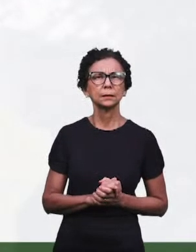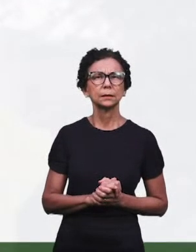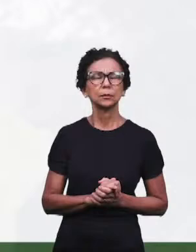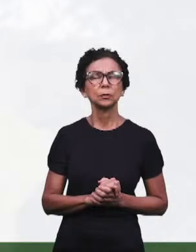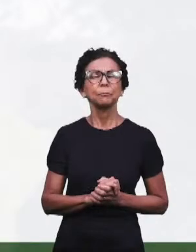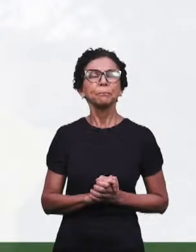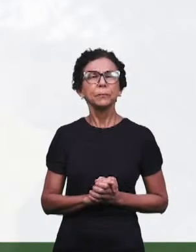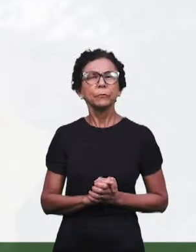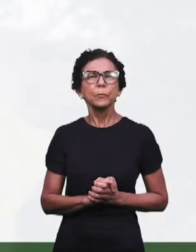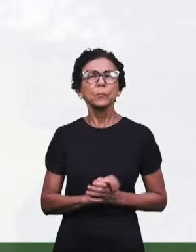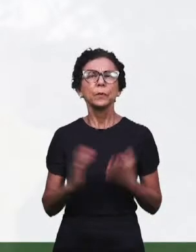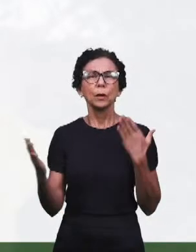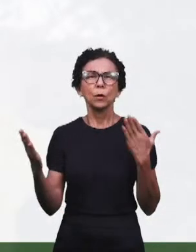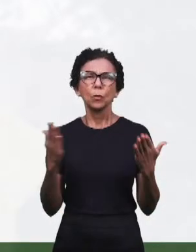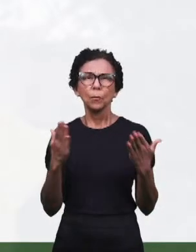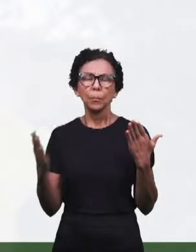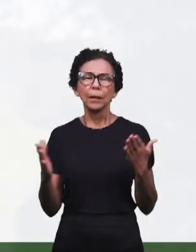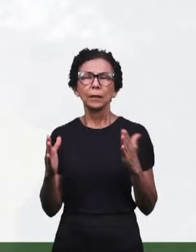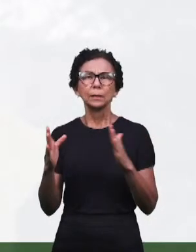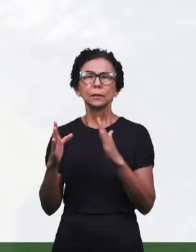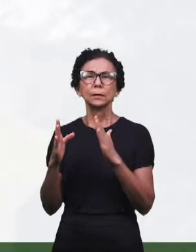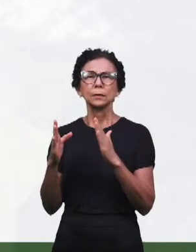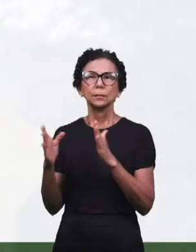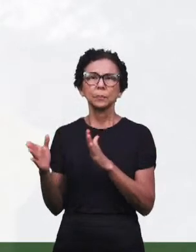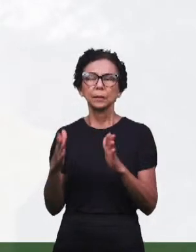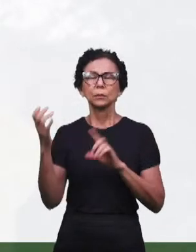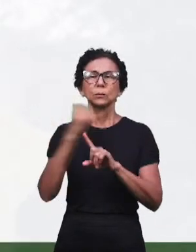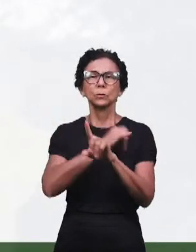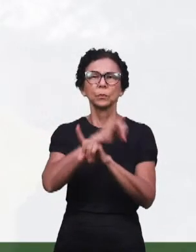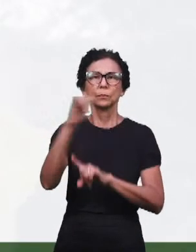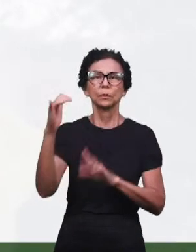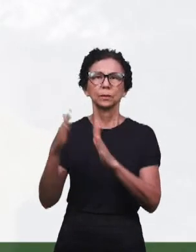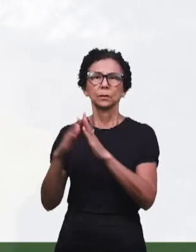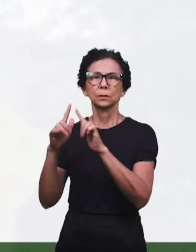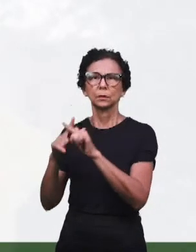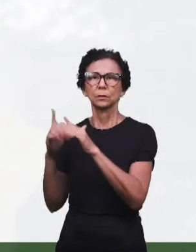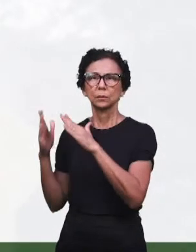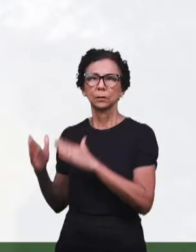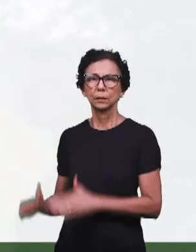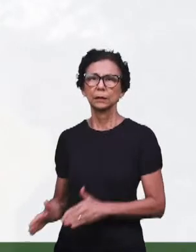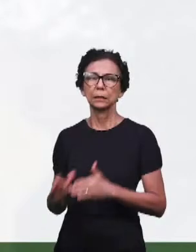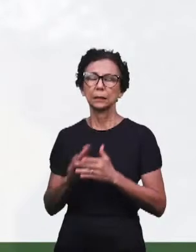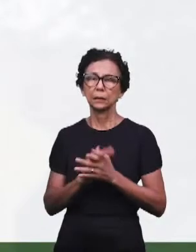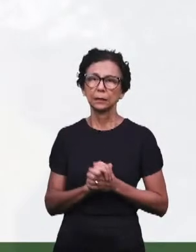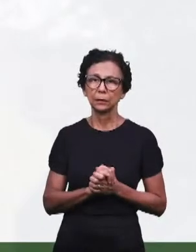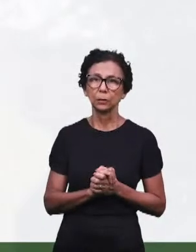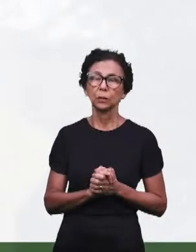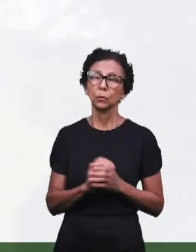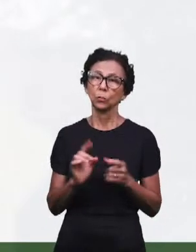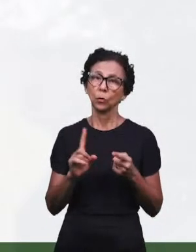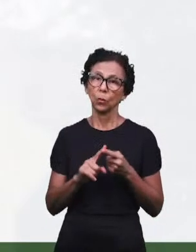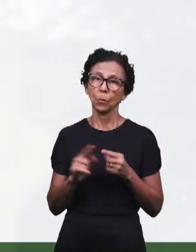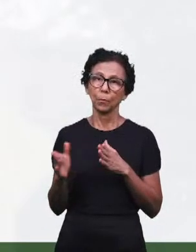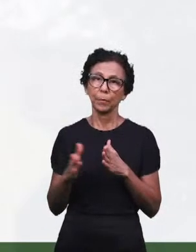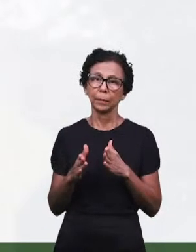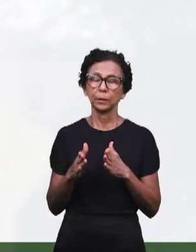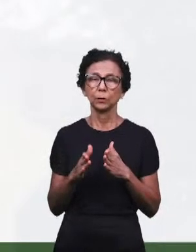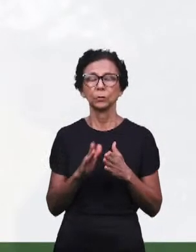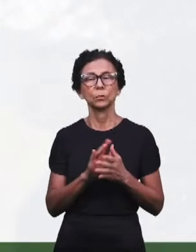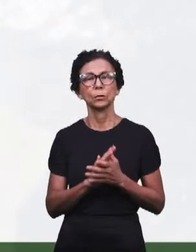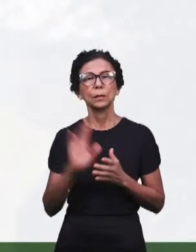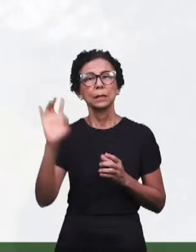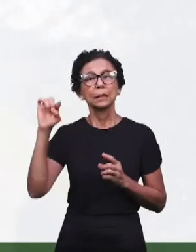momento profético vivido pela igreja infiel com os períodos pré e pós-arrebatamento na